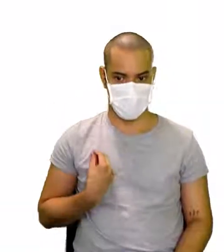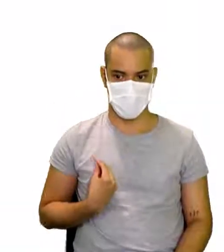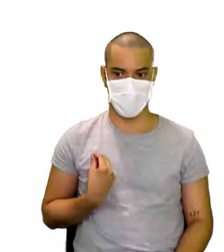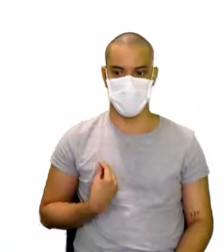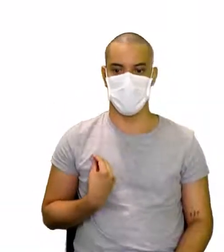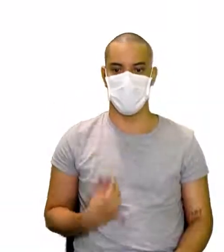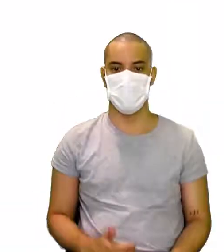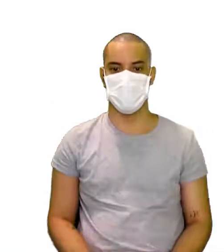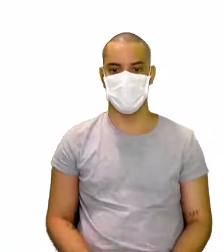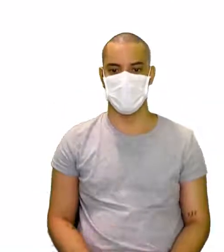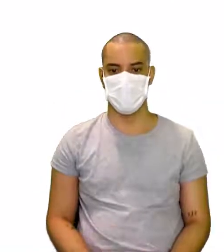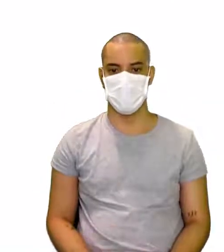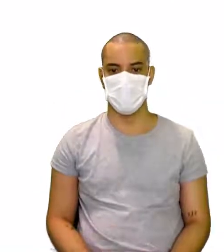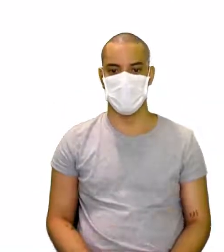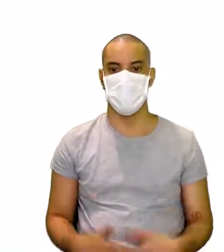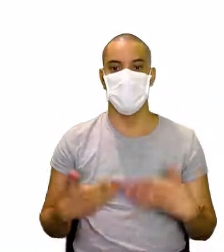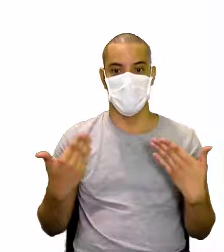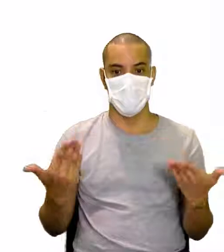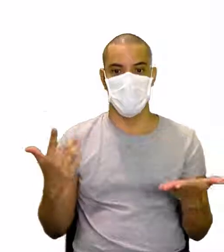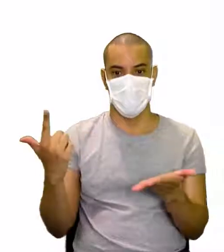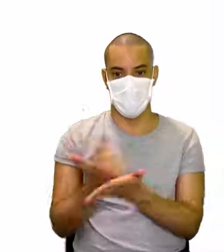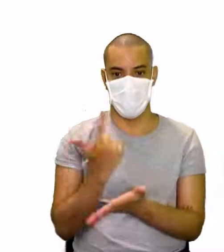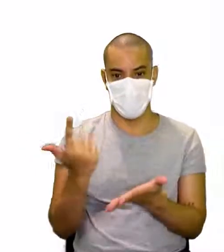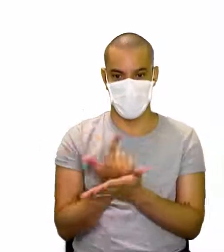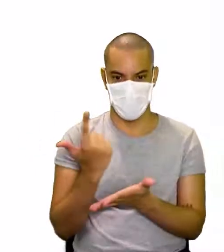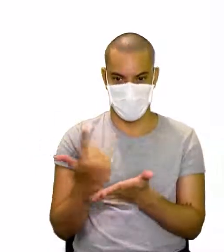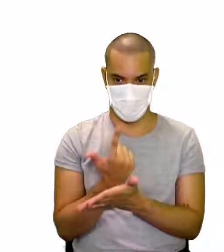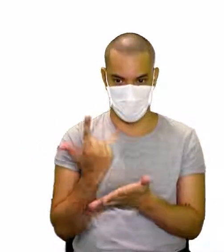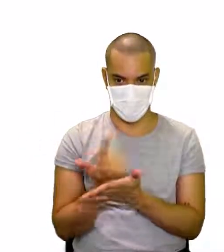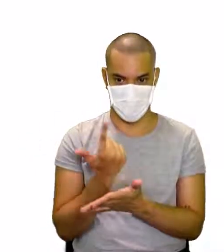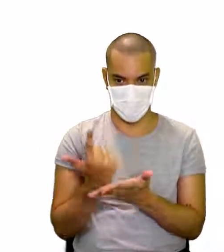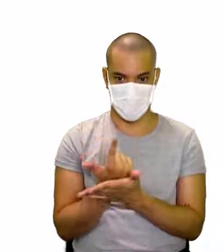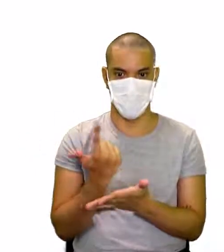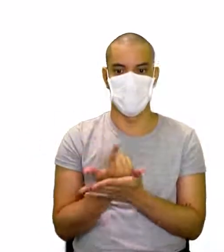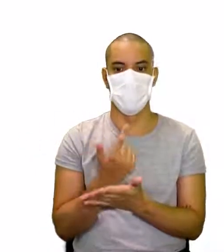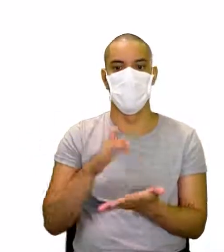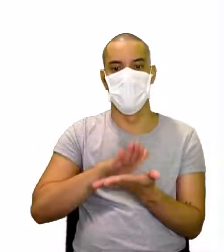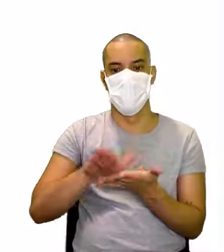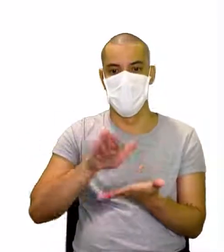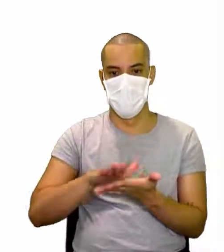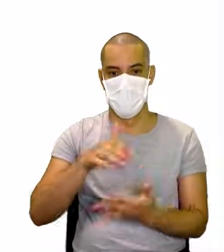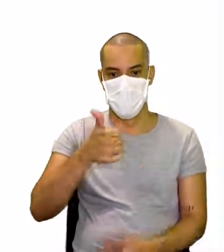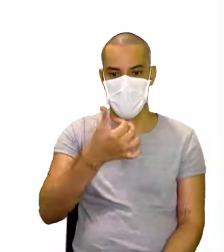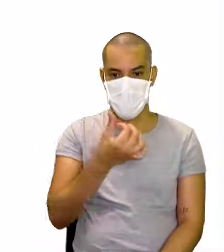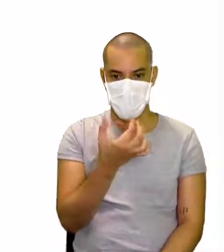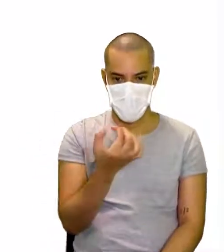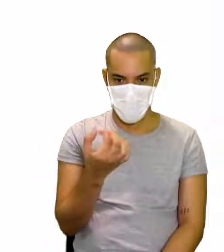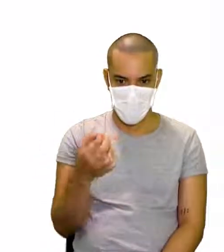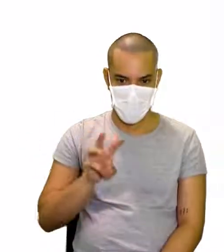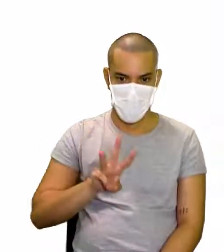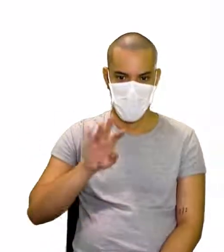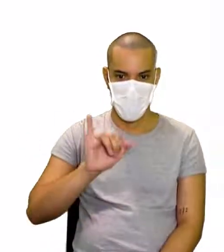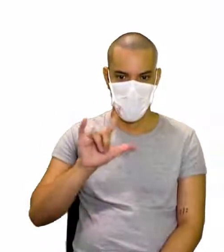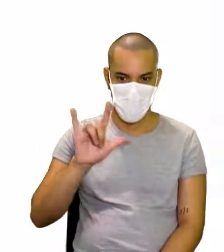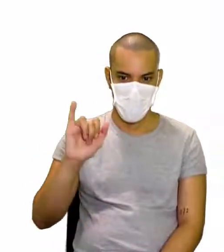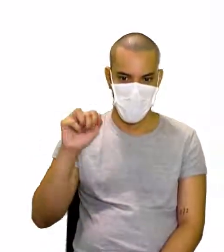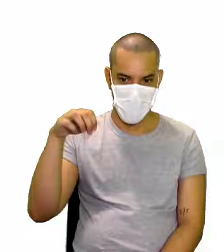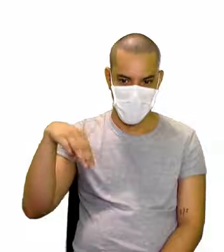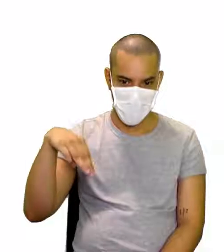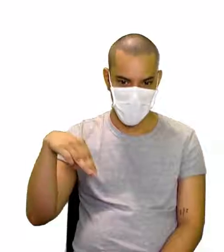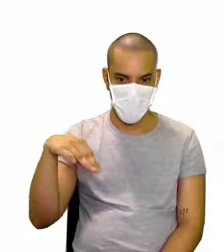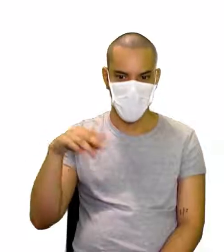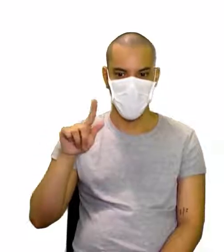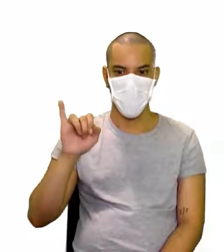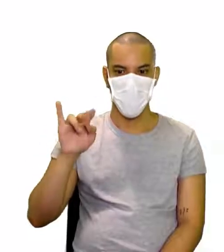olha só. Lá no livro de De Magnete, publicado em 1600, de William Gilbert, ok?